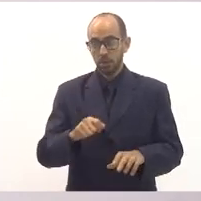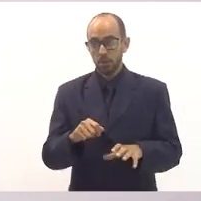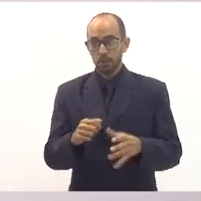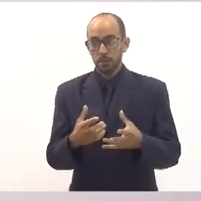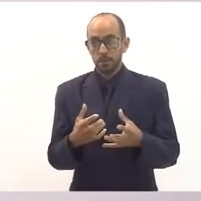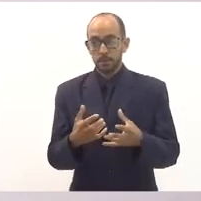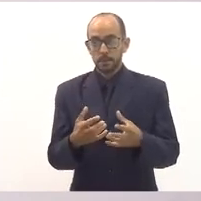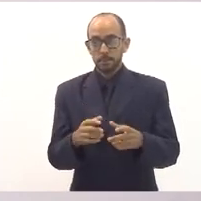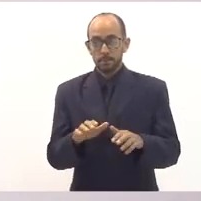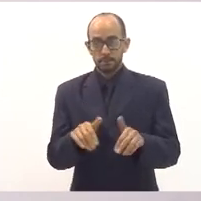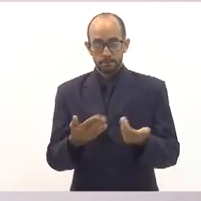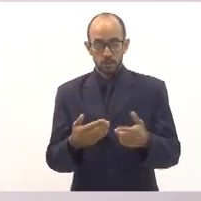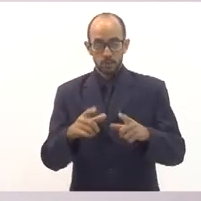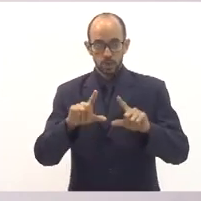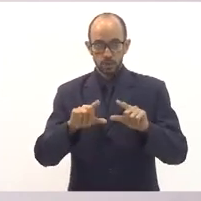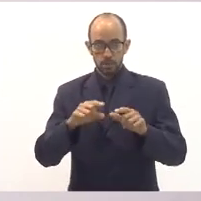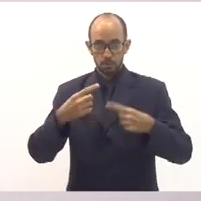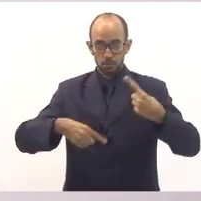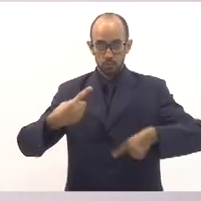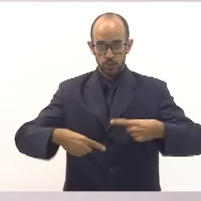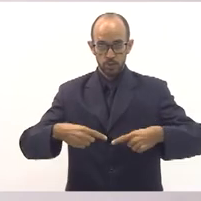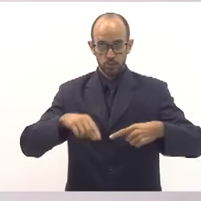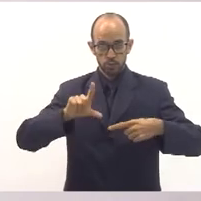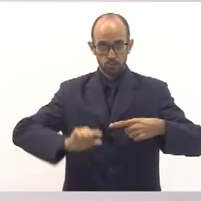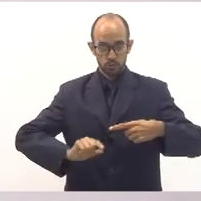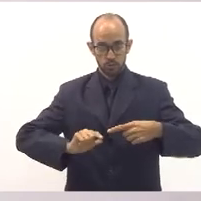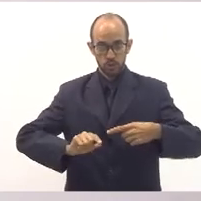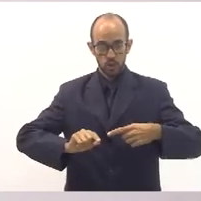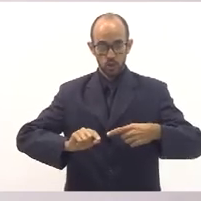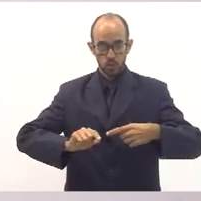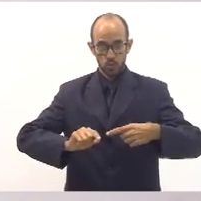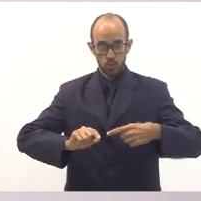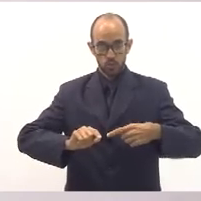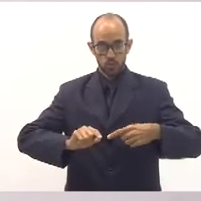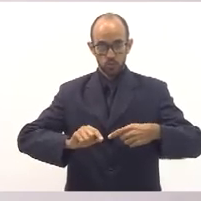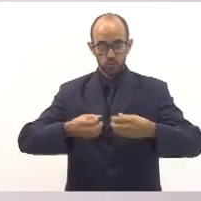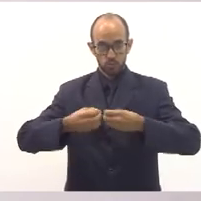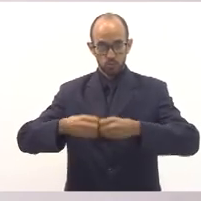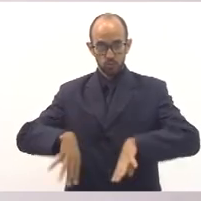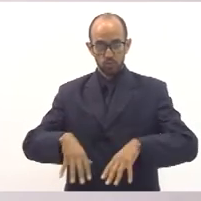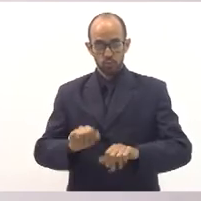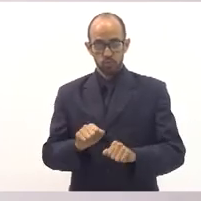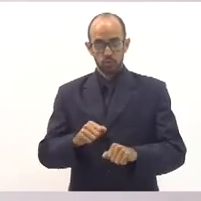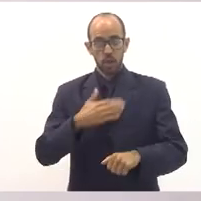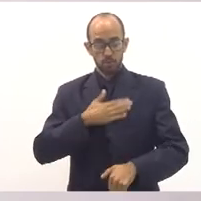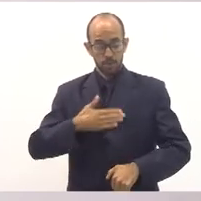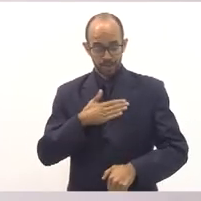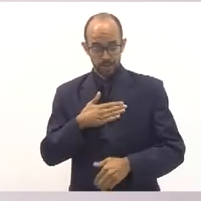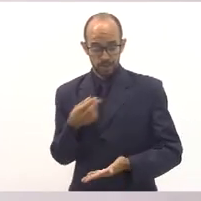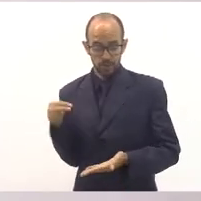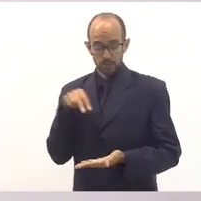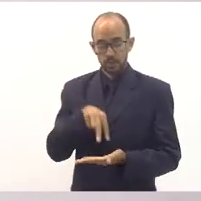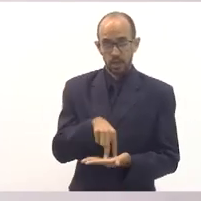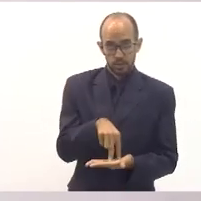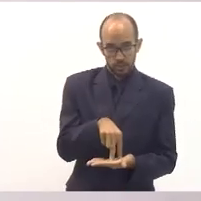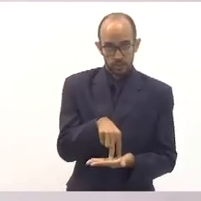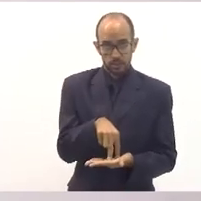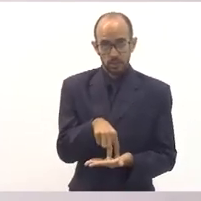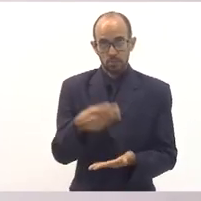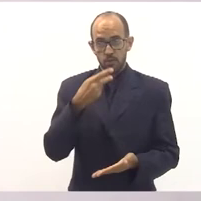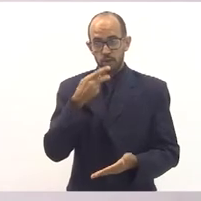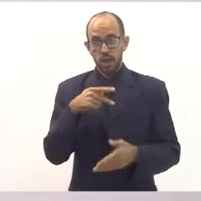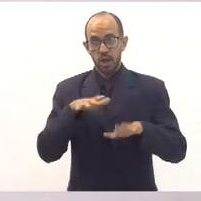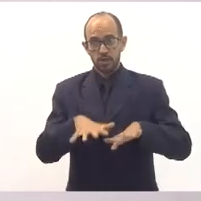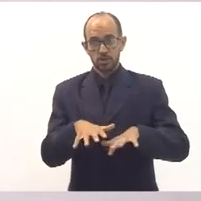é esse tipo de redução de danos então novamente quando eu falo é um grande prazer tá aqui para falar sobre